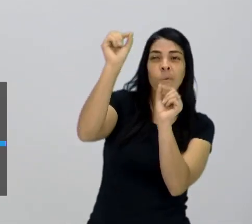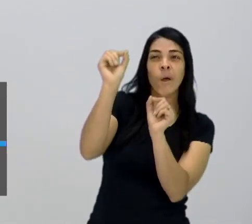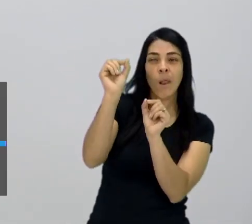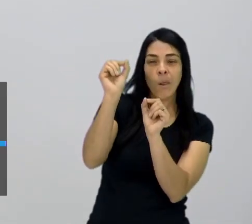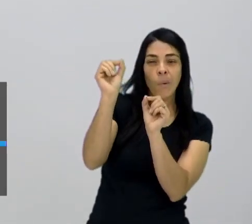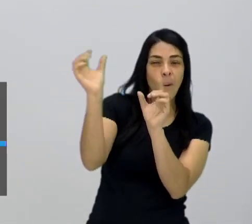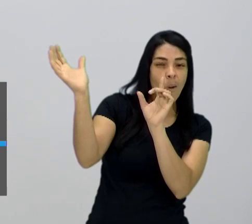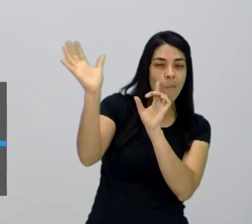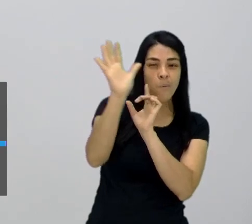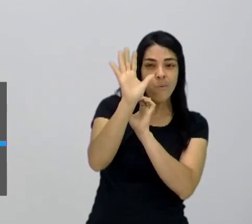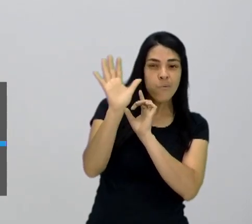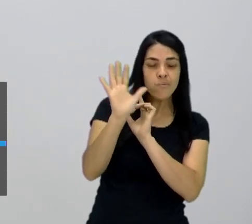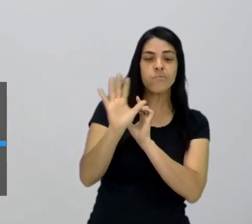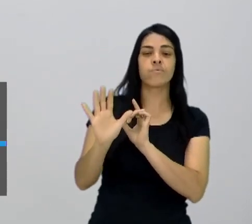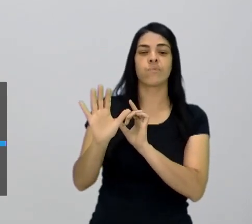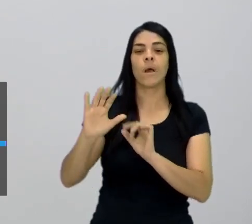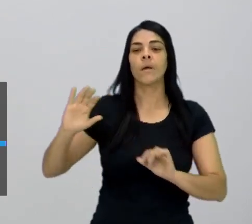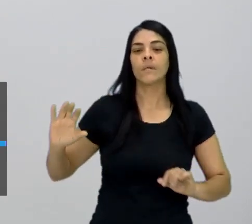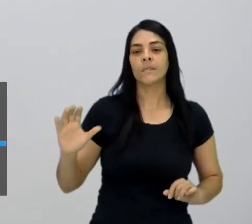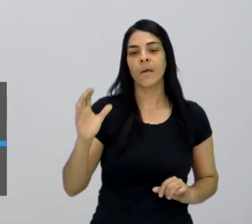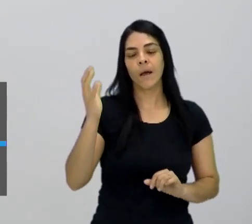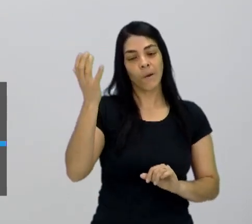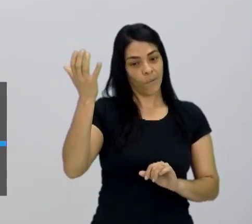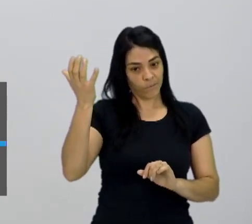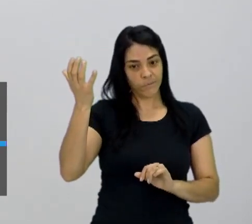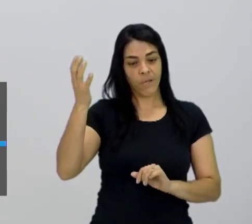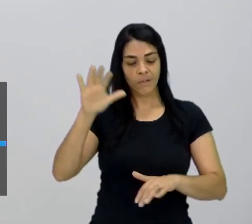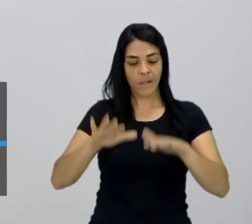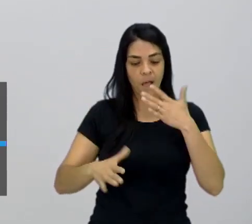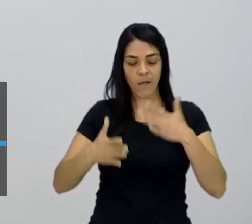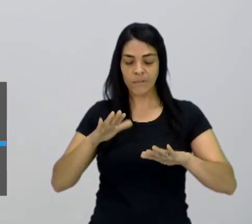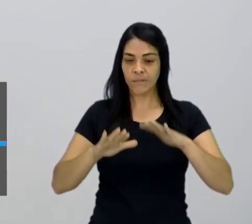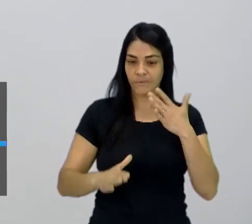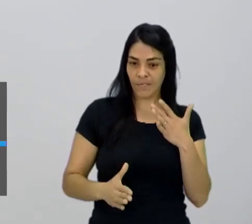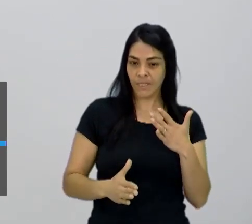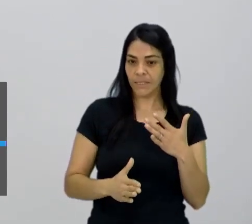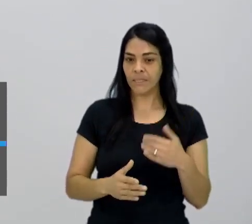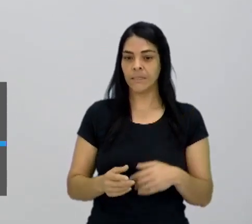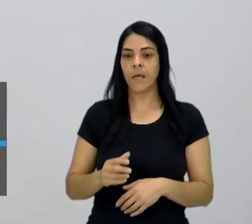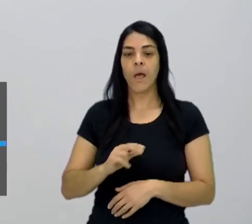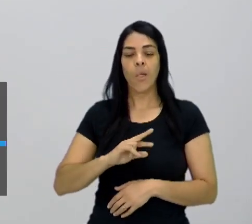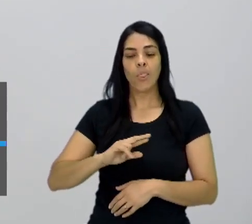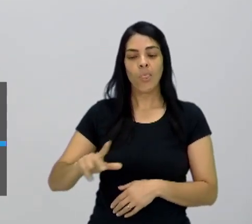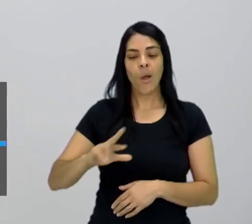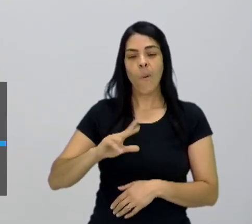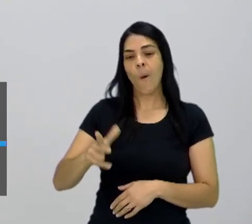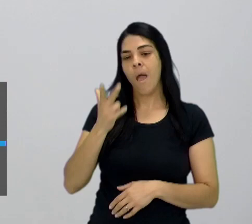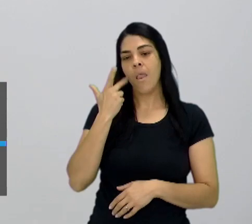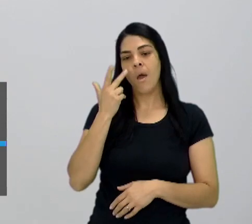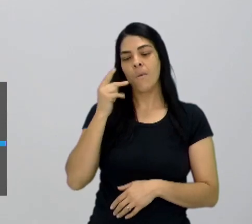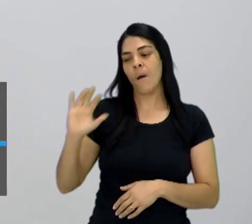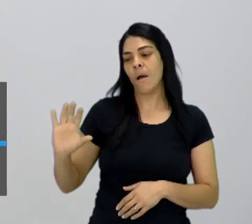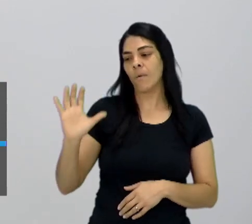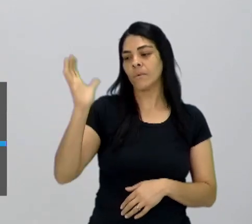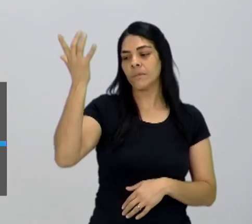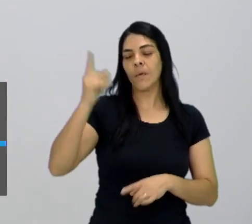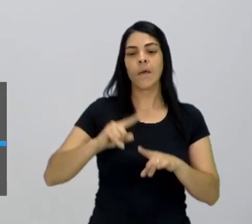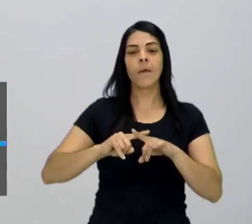eventos acontecem algumas vezes, demora, não é sempre muito comum que isso aconteça, e ele conseguiu fazer, sem